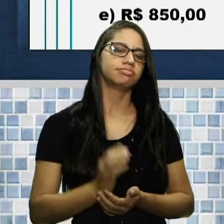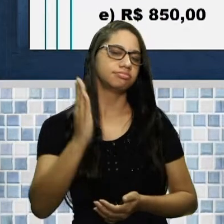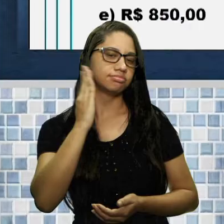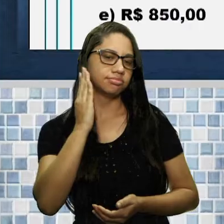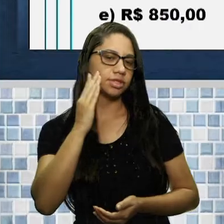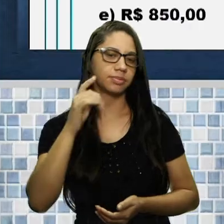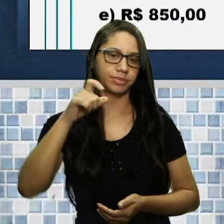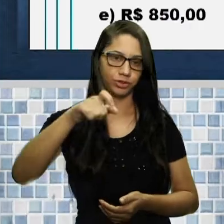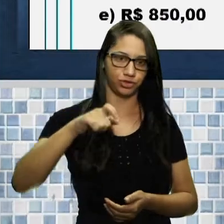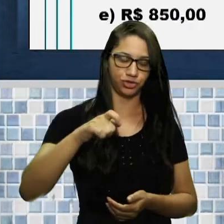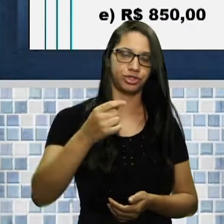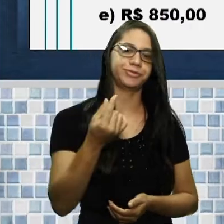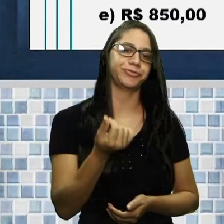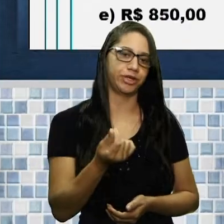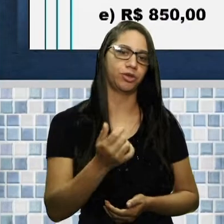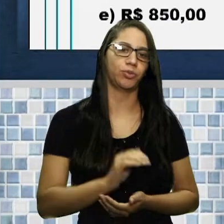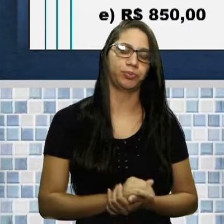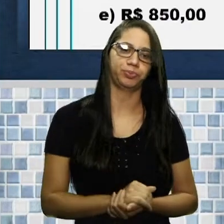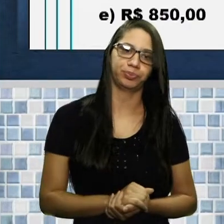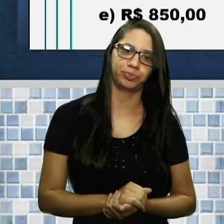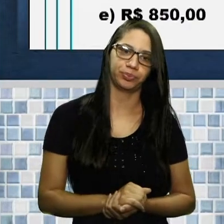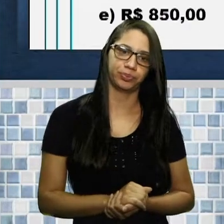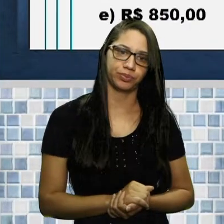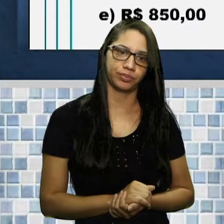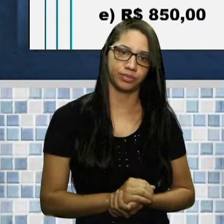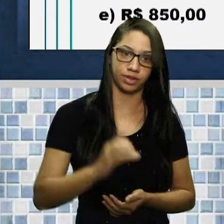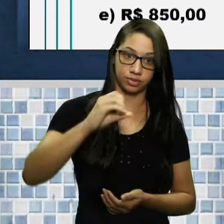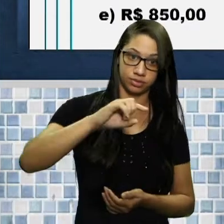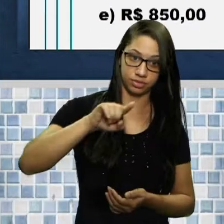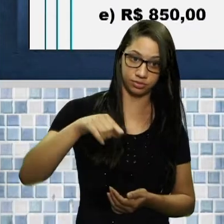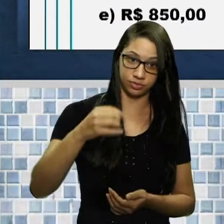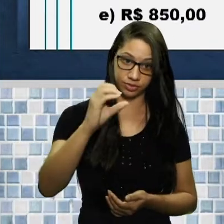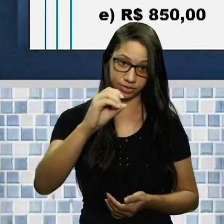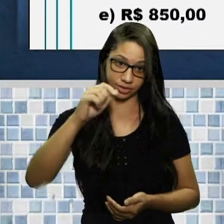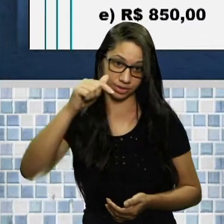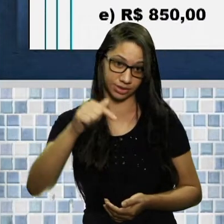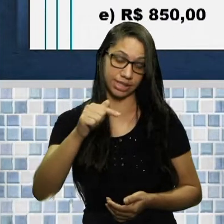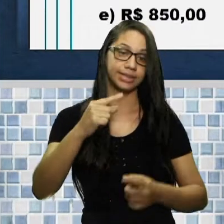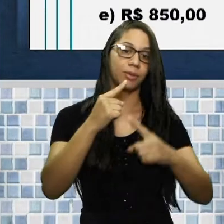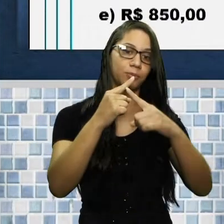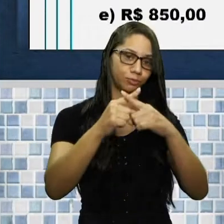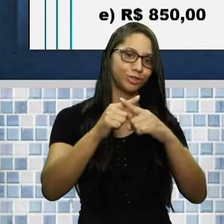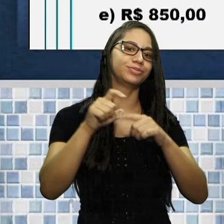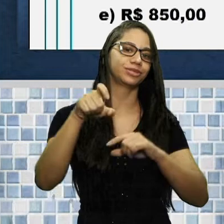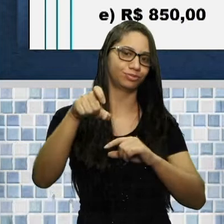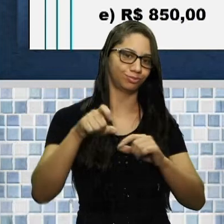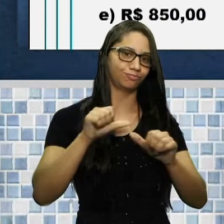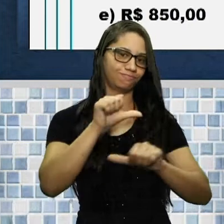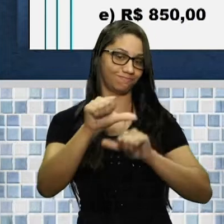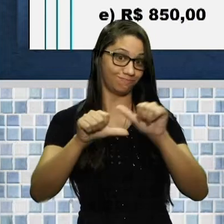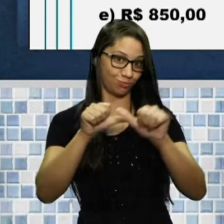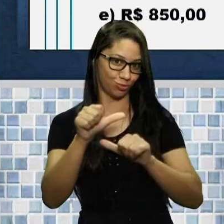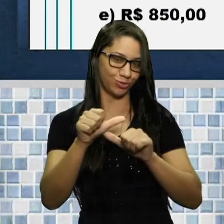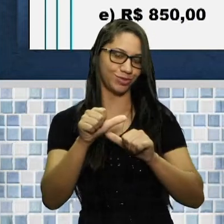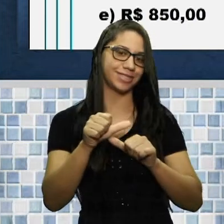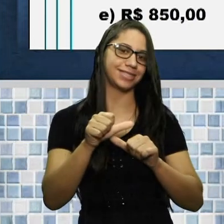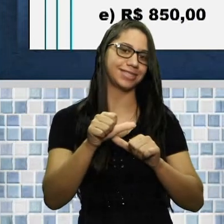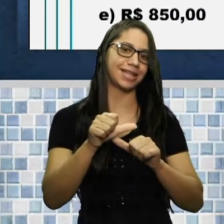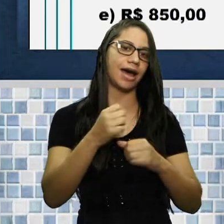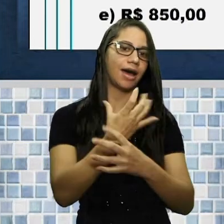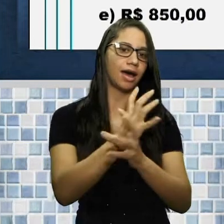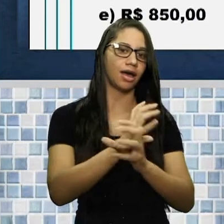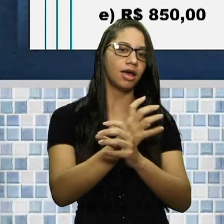de X. Observe que o 0,07 está multiplicando o X. Então, ele deve mudar de operação. Se ele